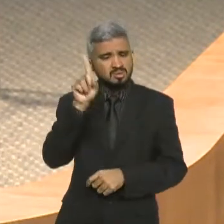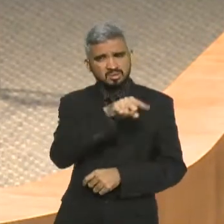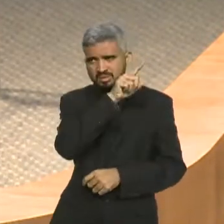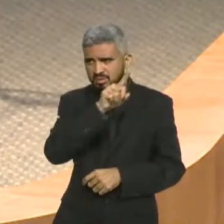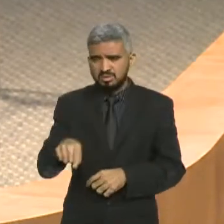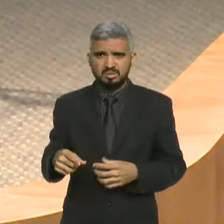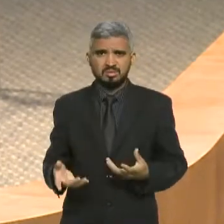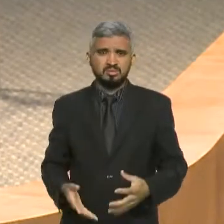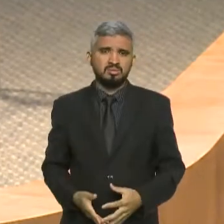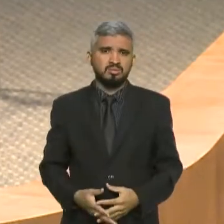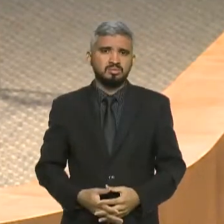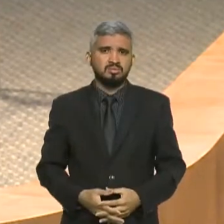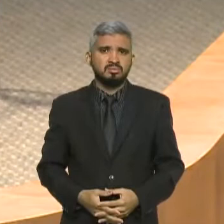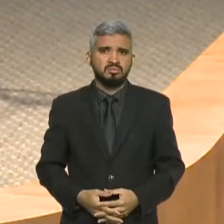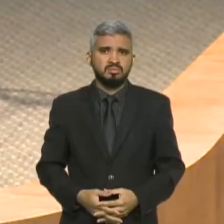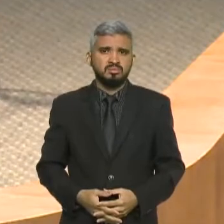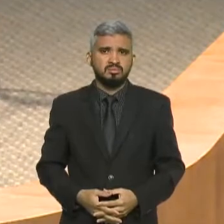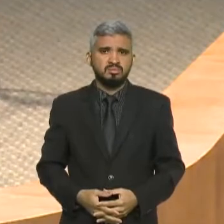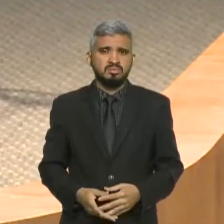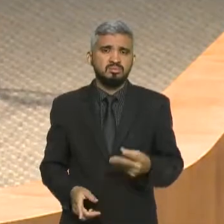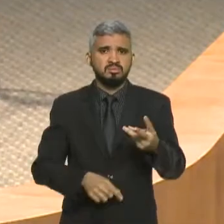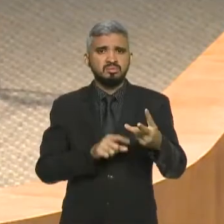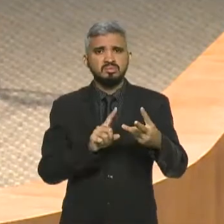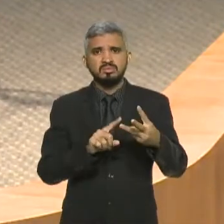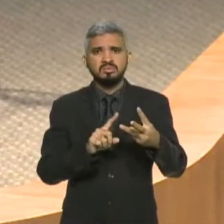eleitoreiro. E, por último,